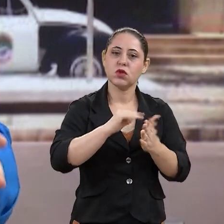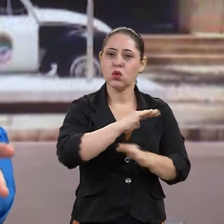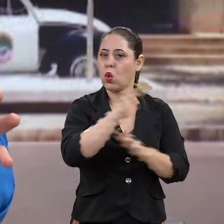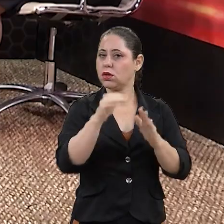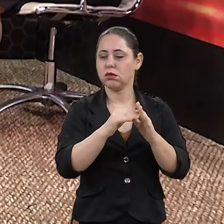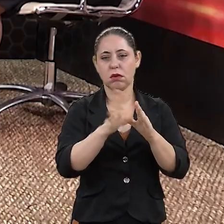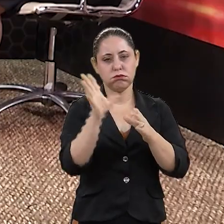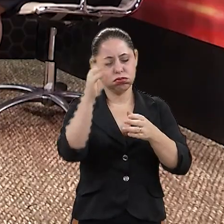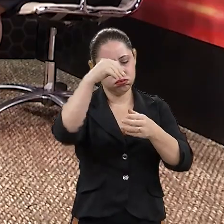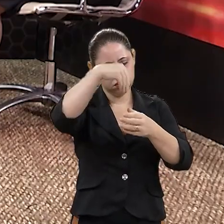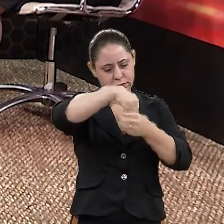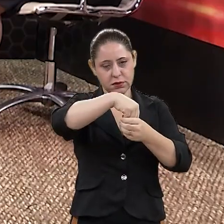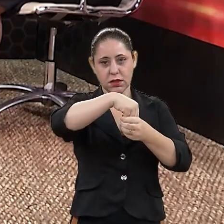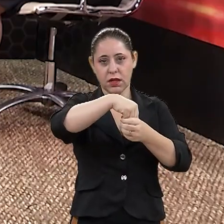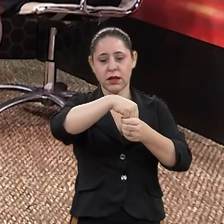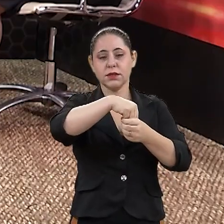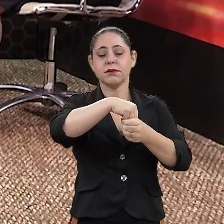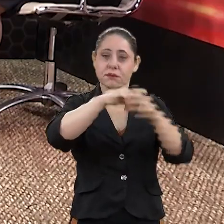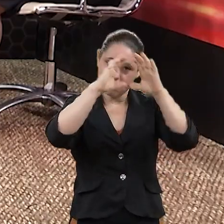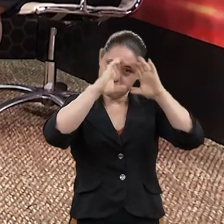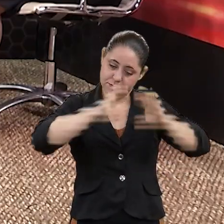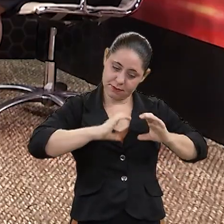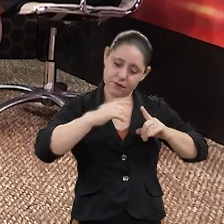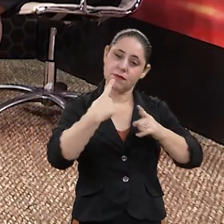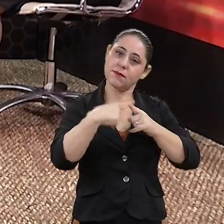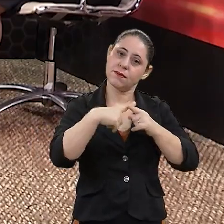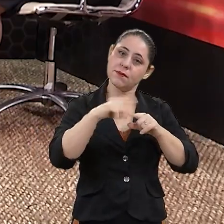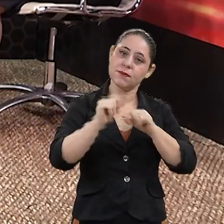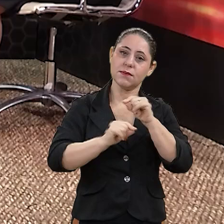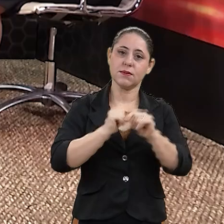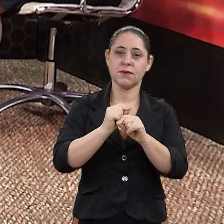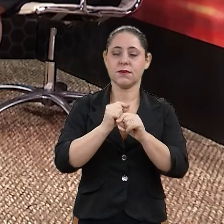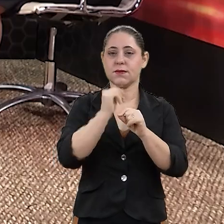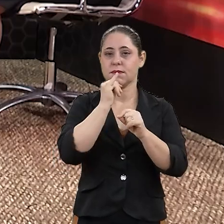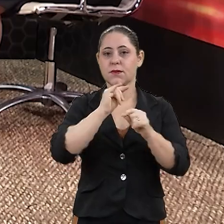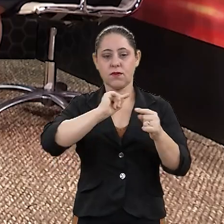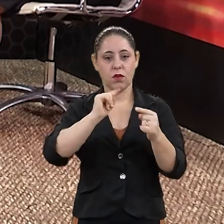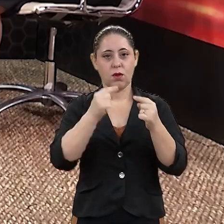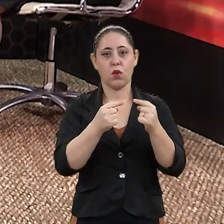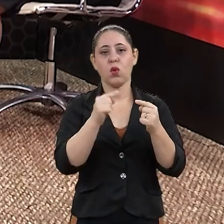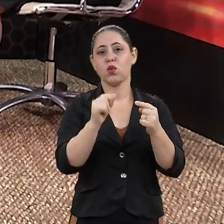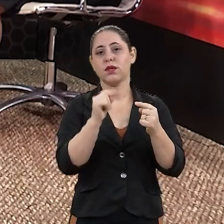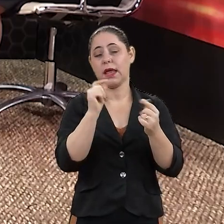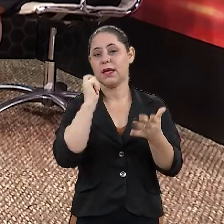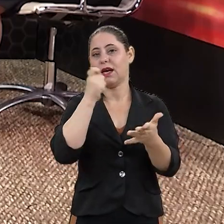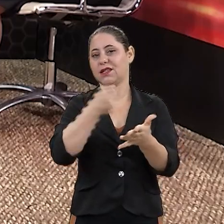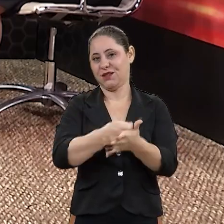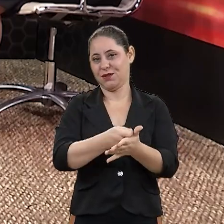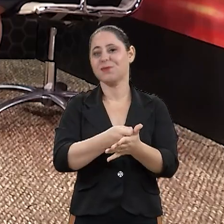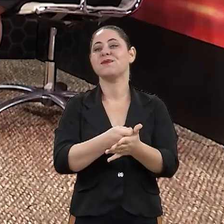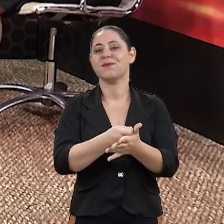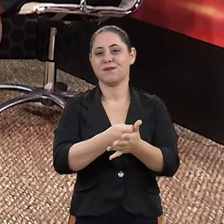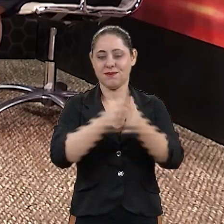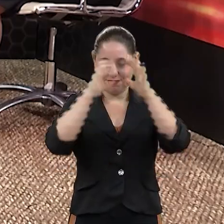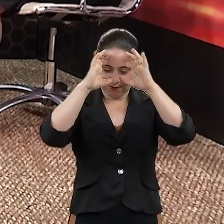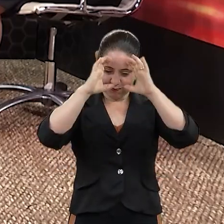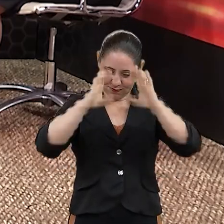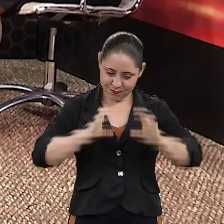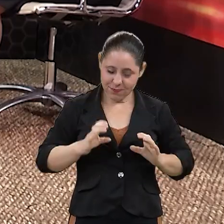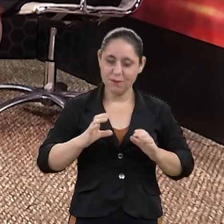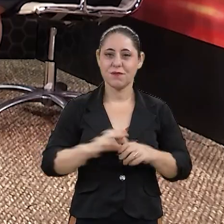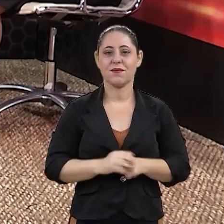Ele coloca todas as pastas dentro da cidadania, porque aí com o objetivo de garantir